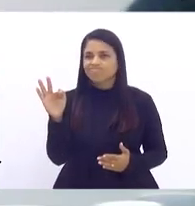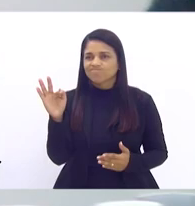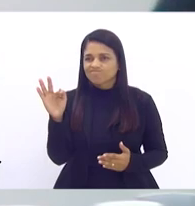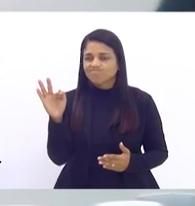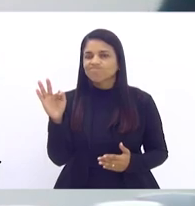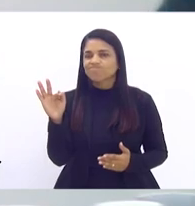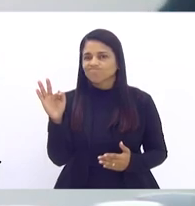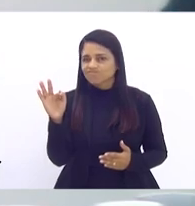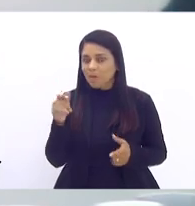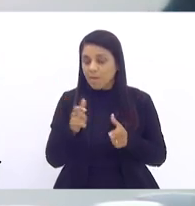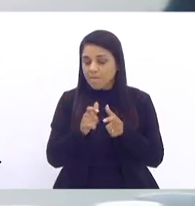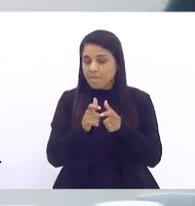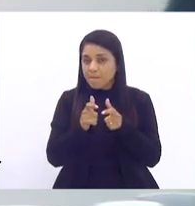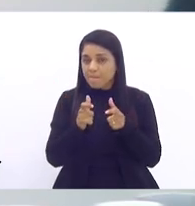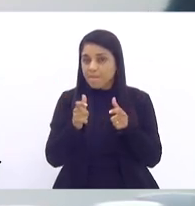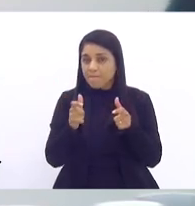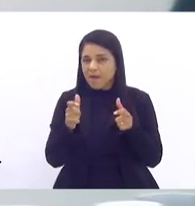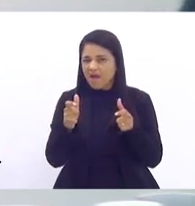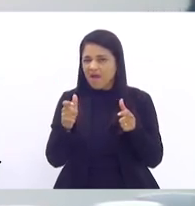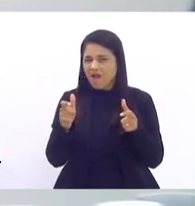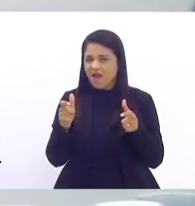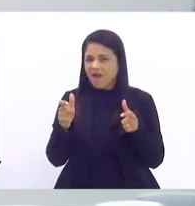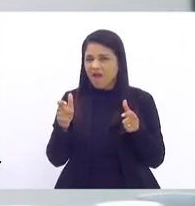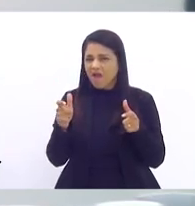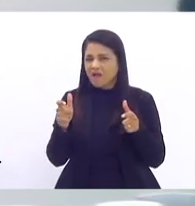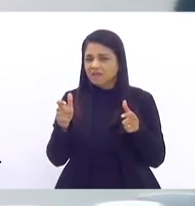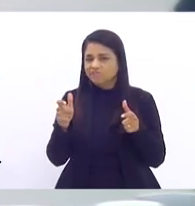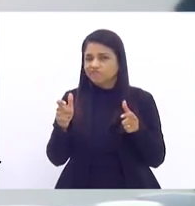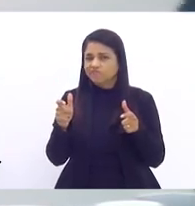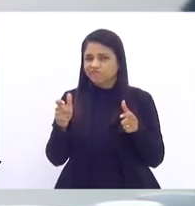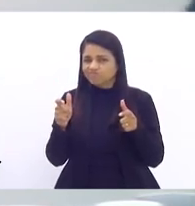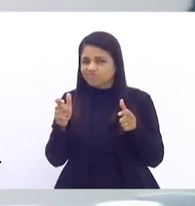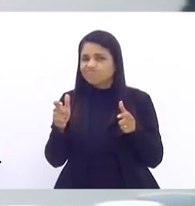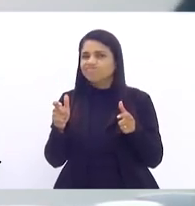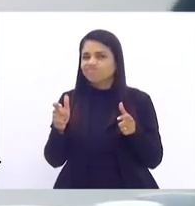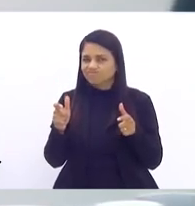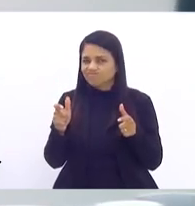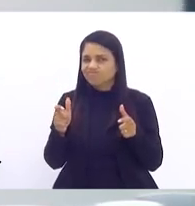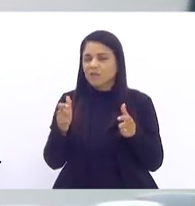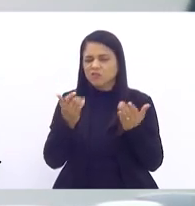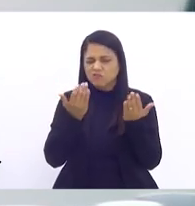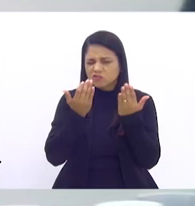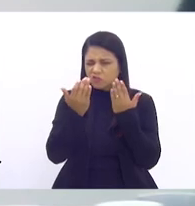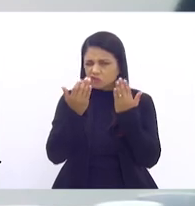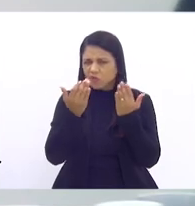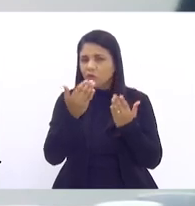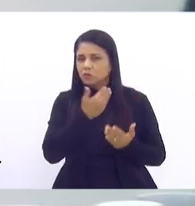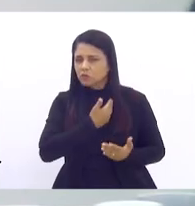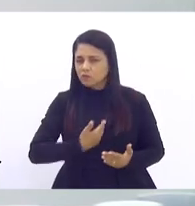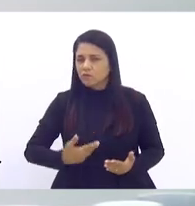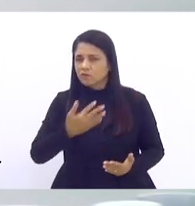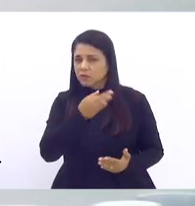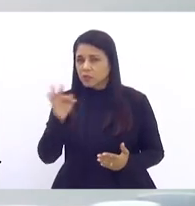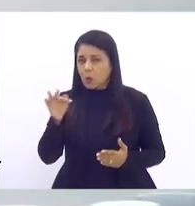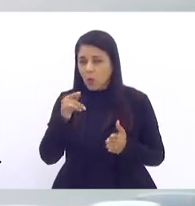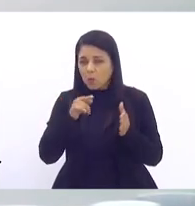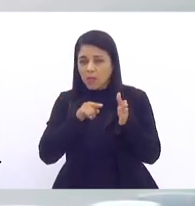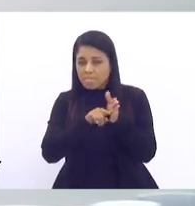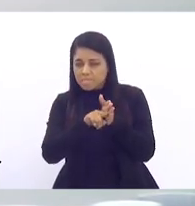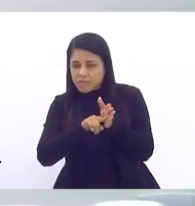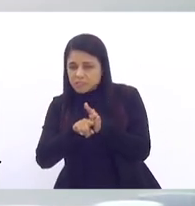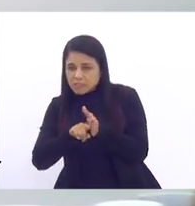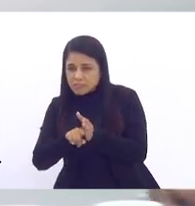tá crescendo muito cresceu muito fora de uma linha normal nesse da penúltima pesquisa para a última pesquisa